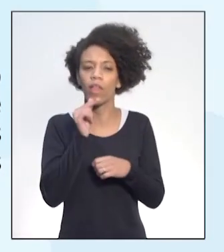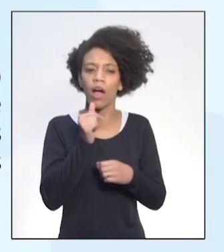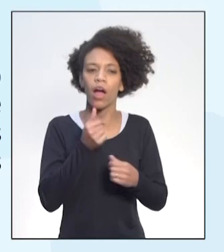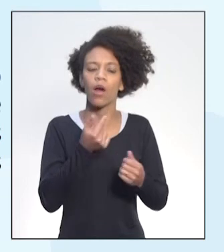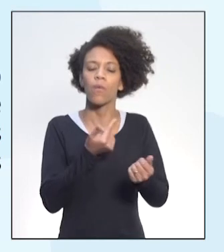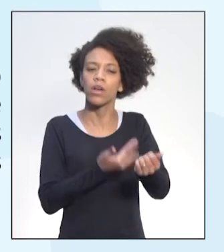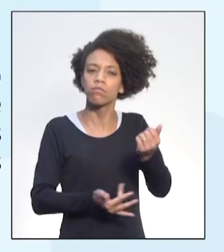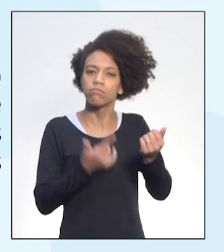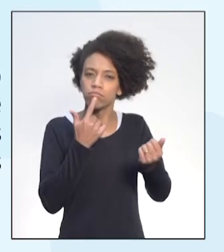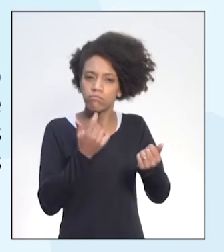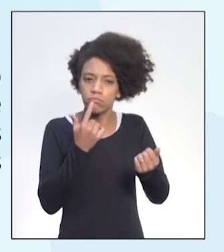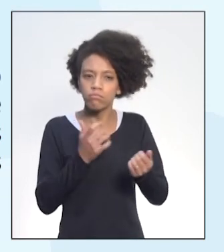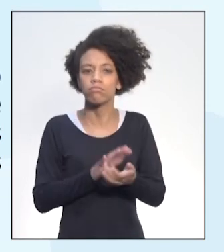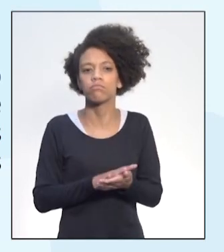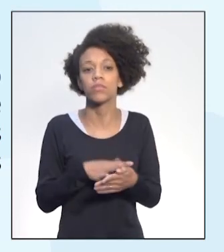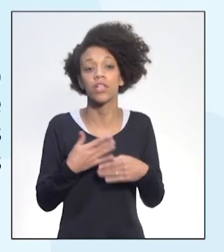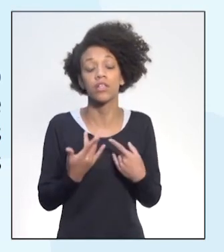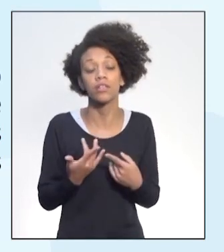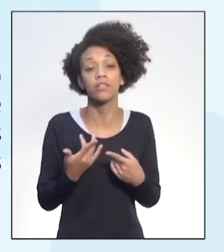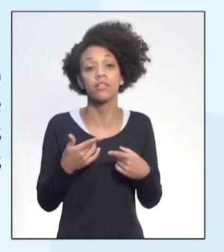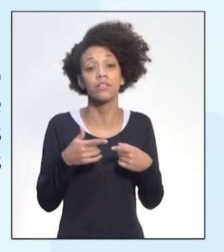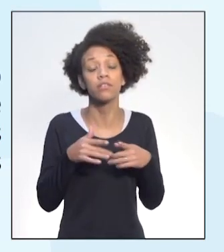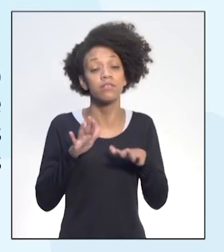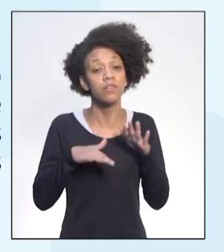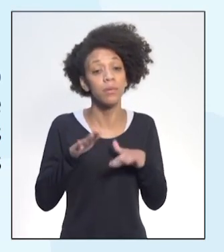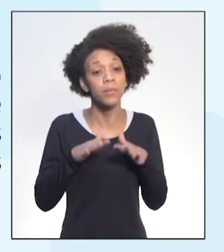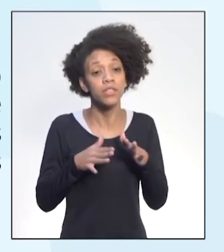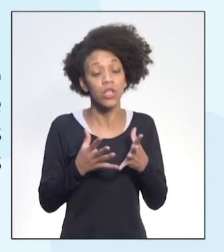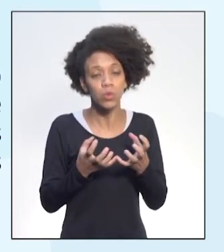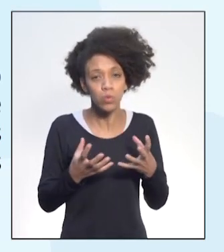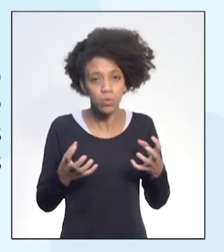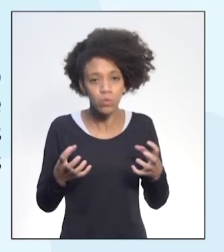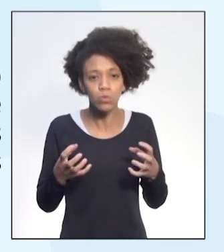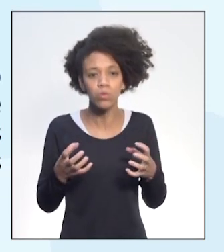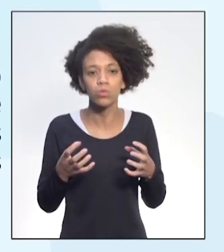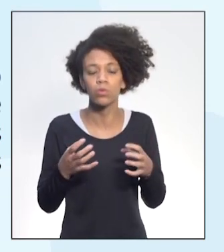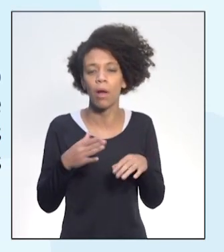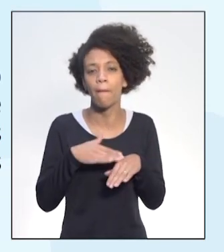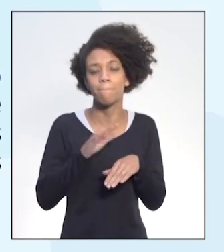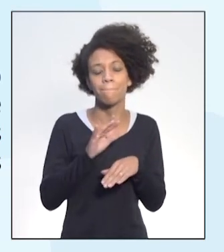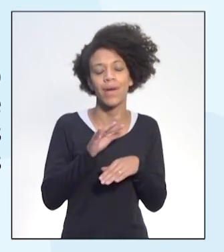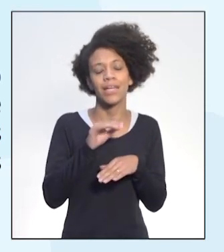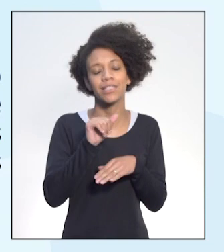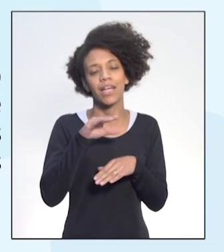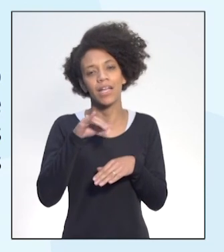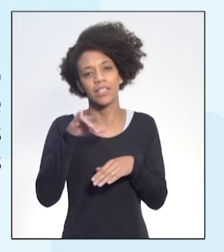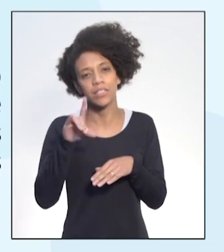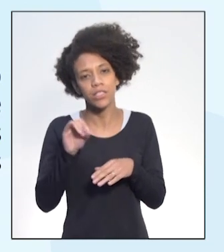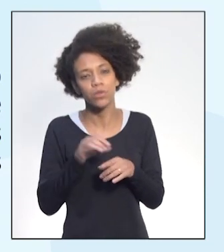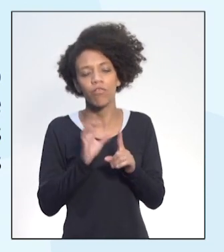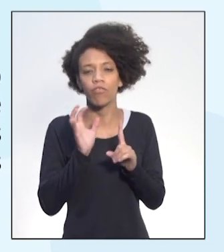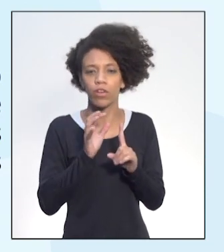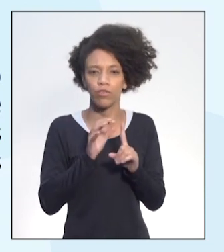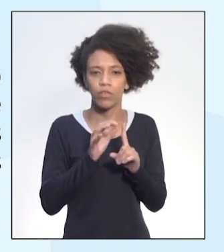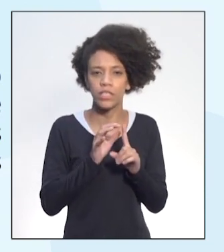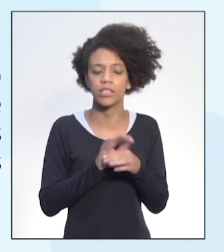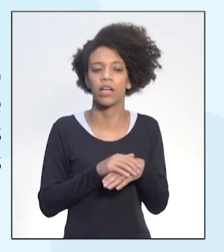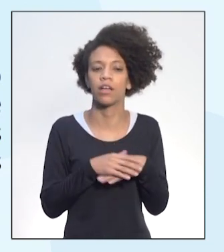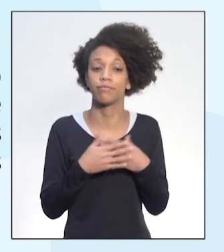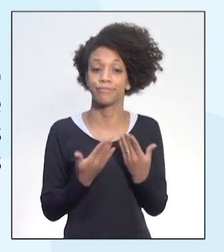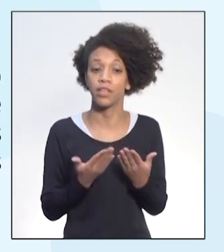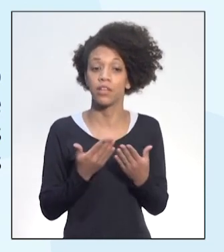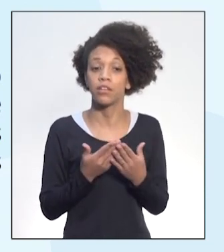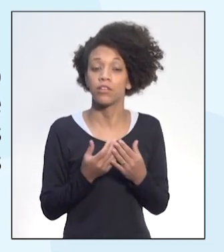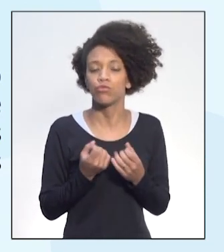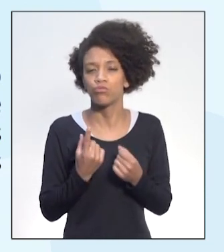sangue, né? Dependendo do solo, se estiver um pouco mais ácido, menos ácido, isso vai influenciar na produção, né,